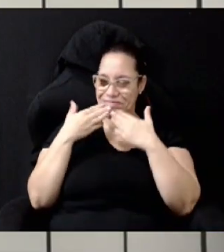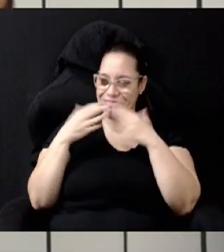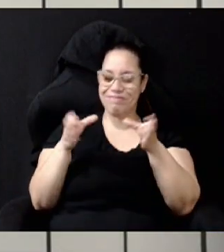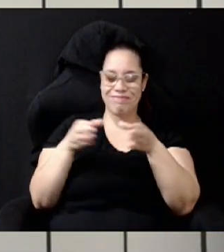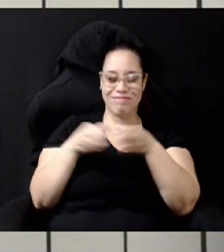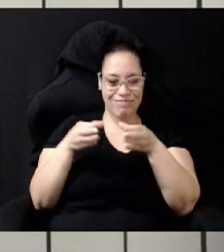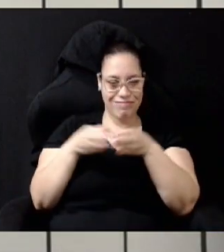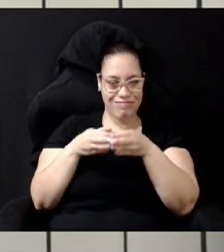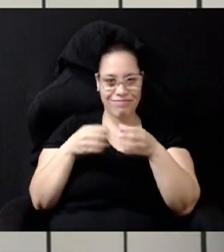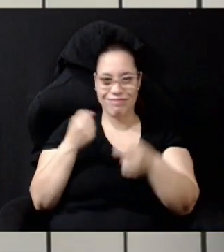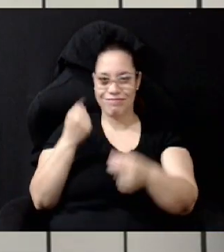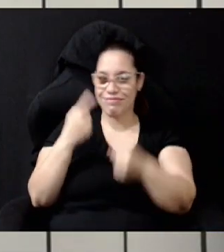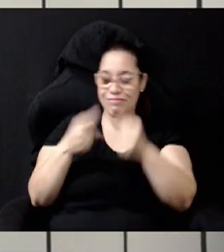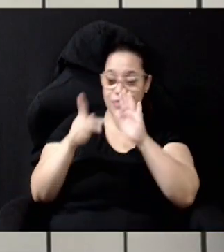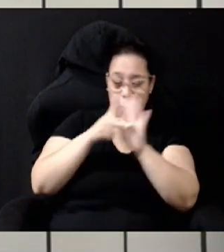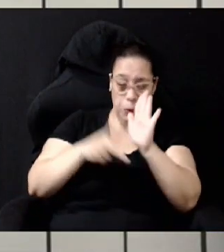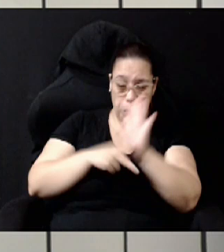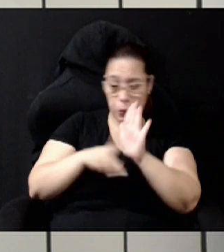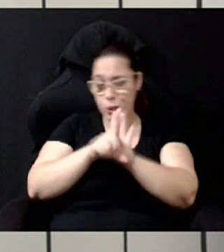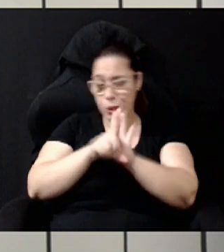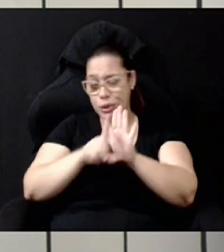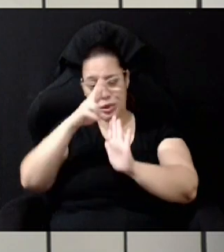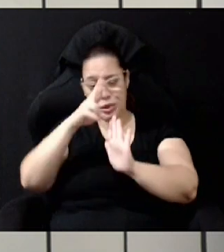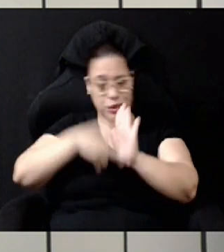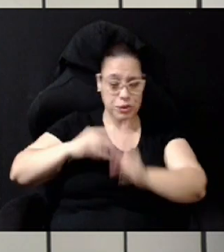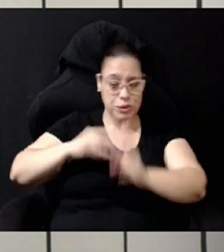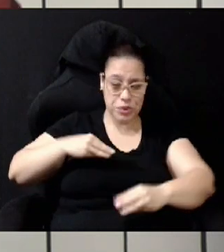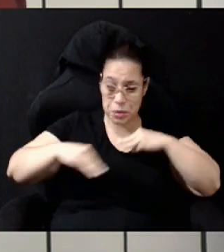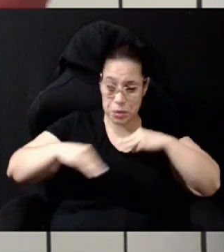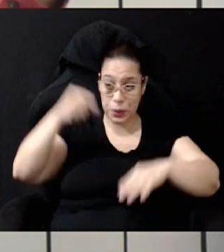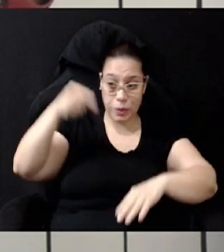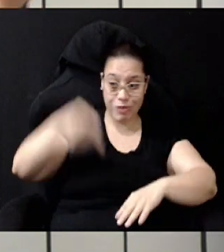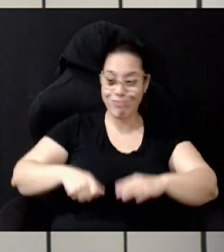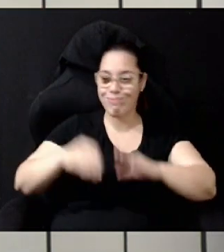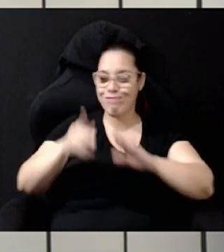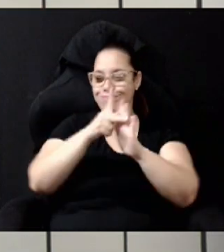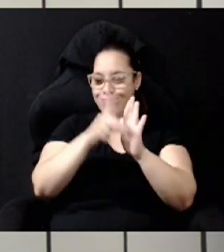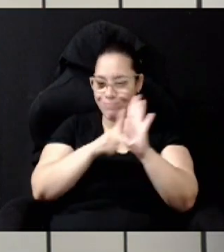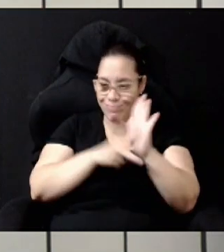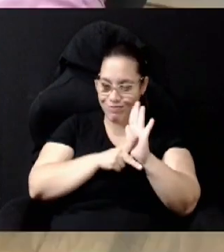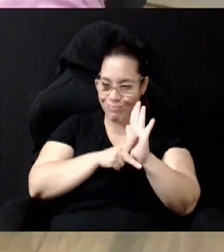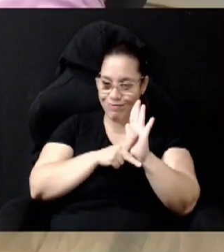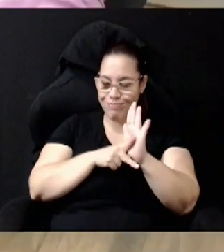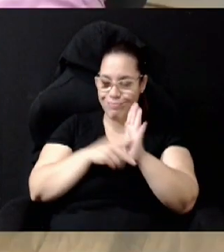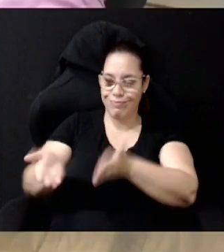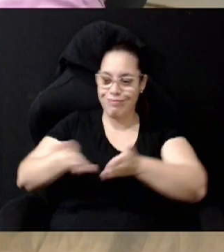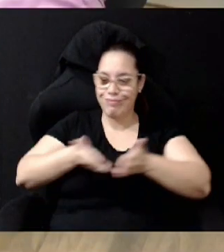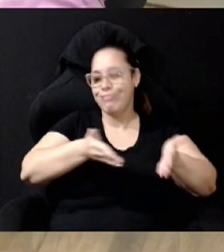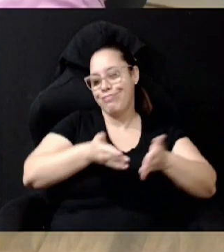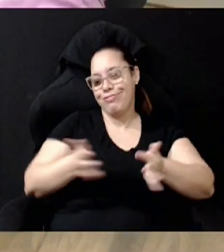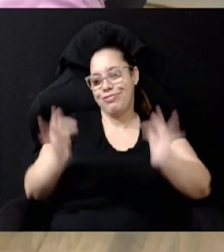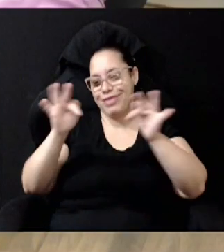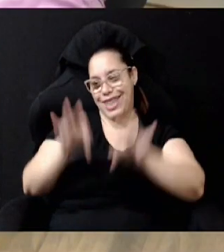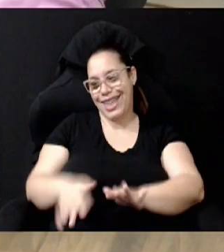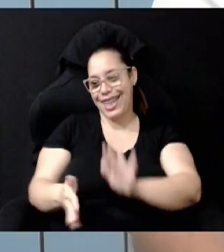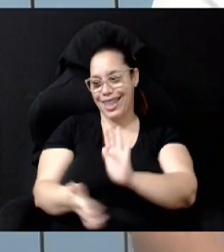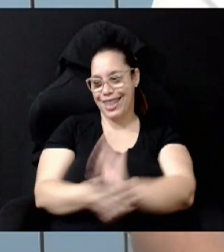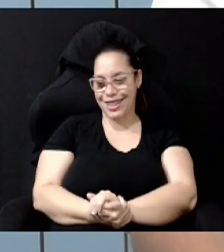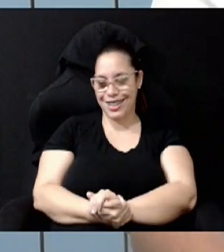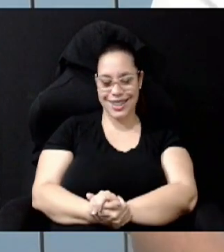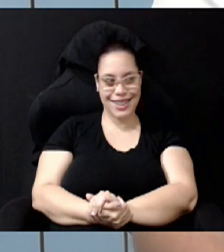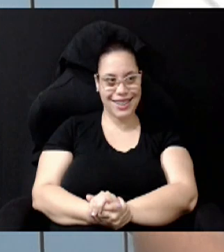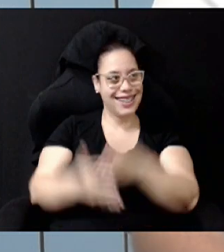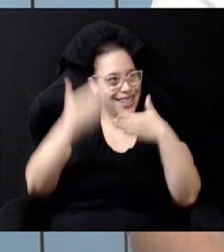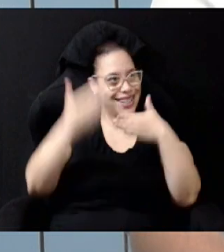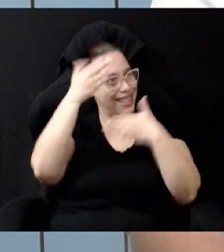projeto de lei, de requerimento, de moção aqui nos programas, e fica aberto aí para suas considerações finais. Obrigado,